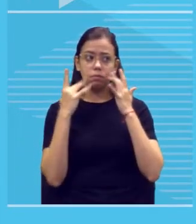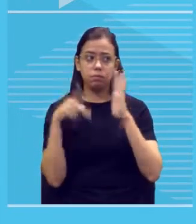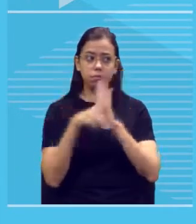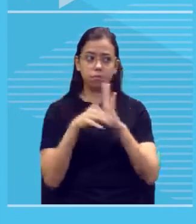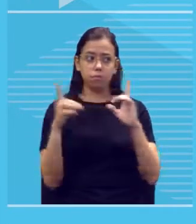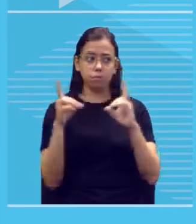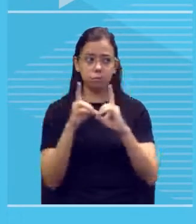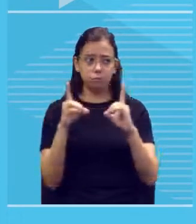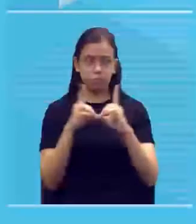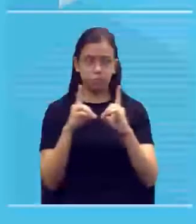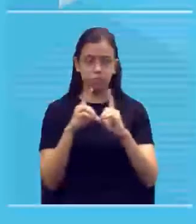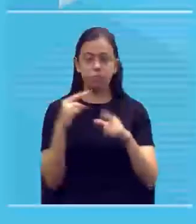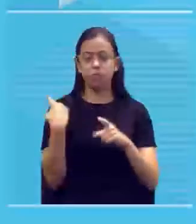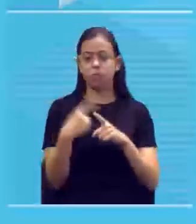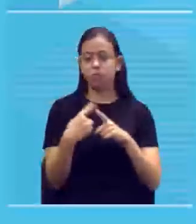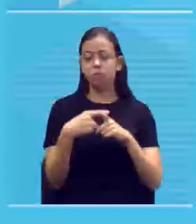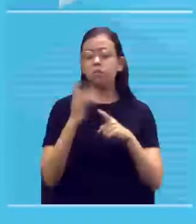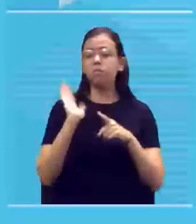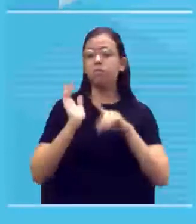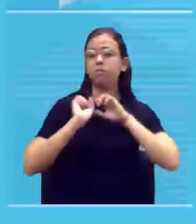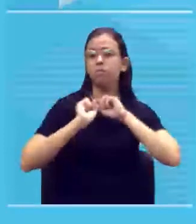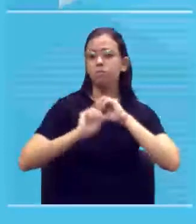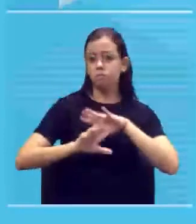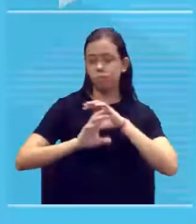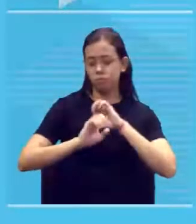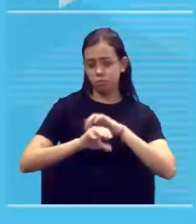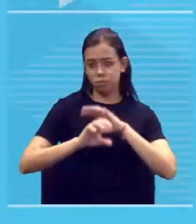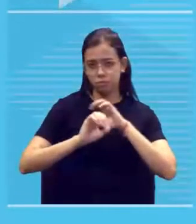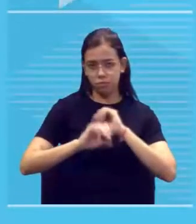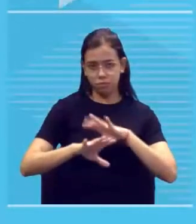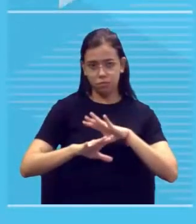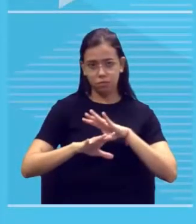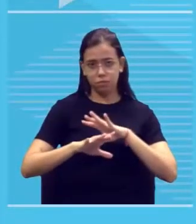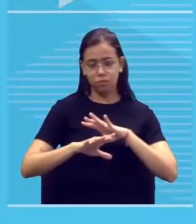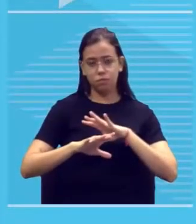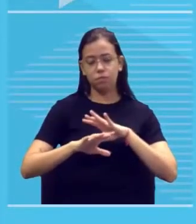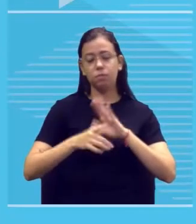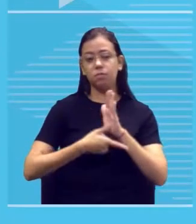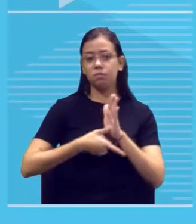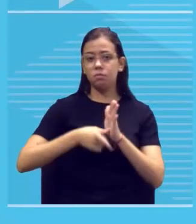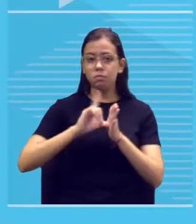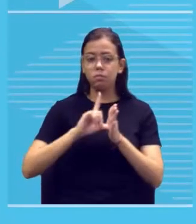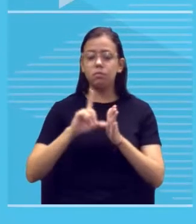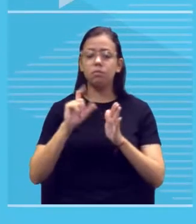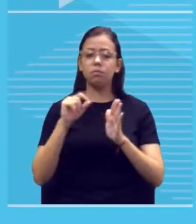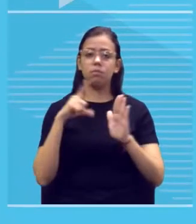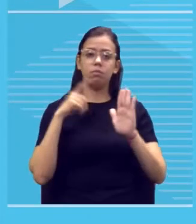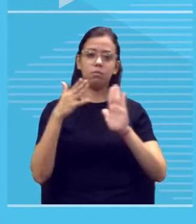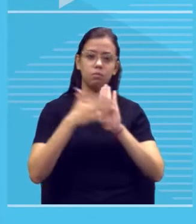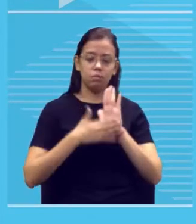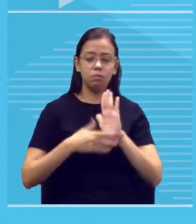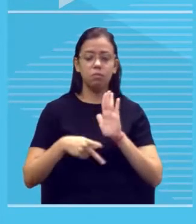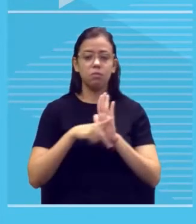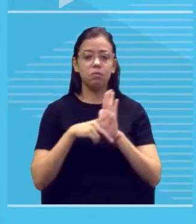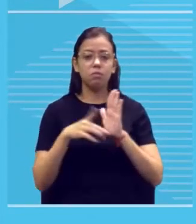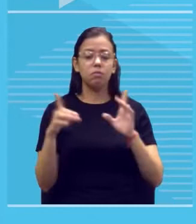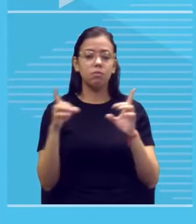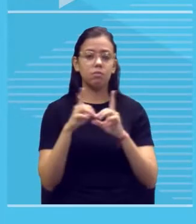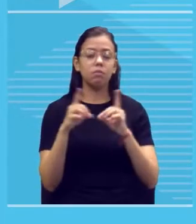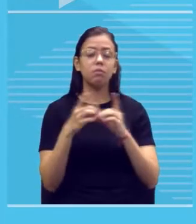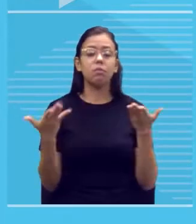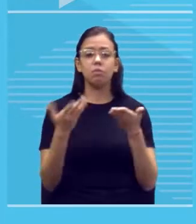ou ele já ensinava naquele tempo antes disso ele já tinha uma proposta didática então ele vai ser mais